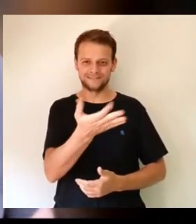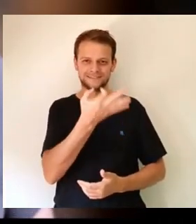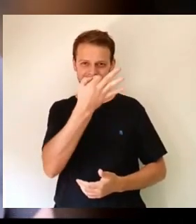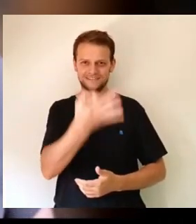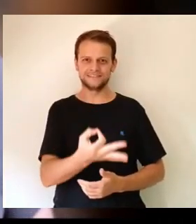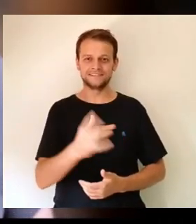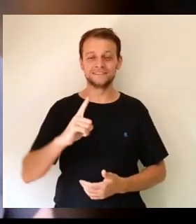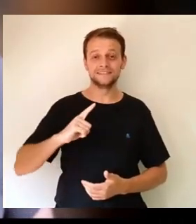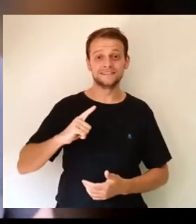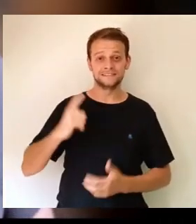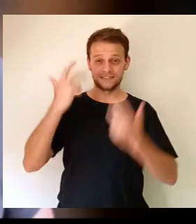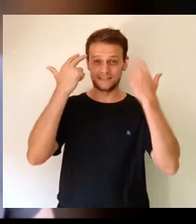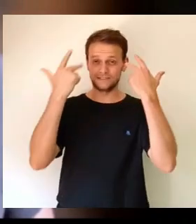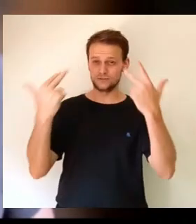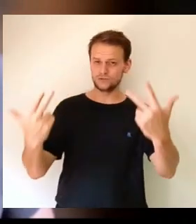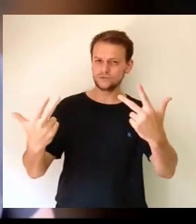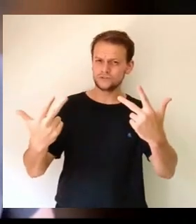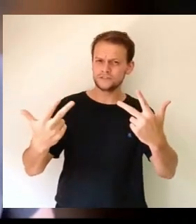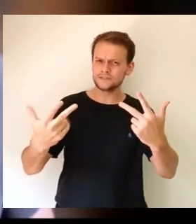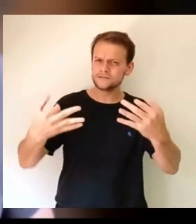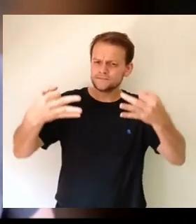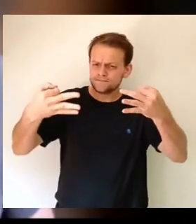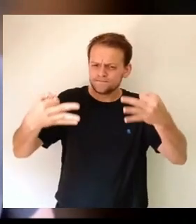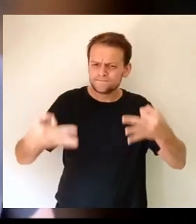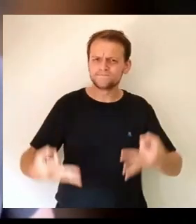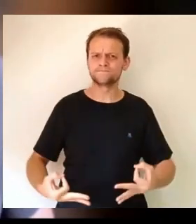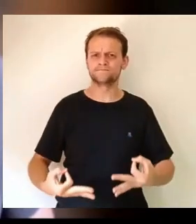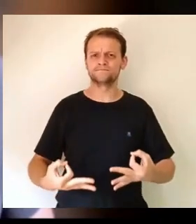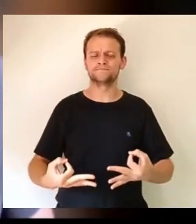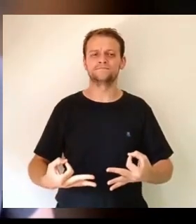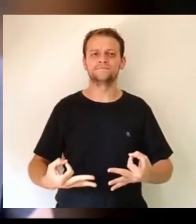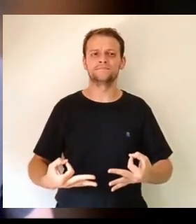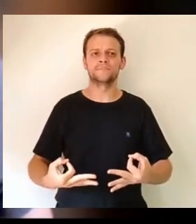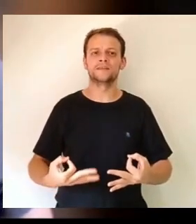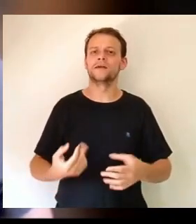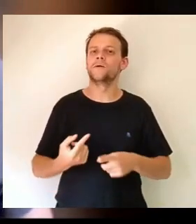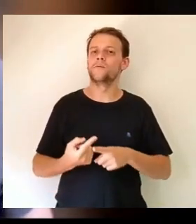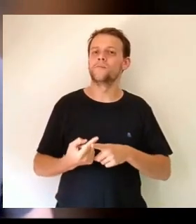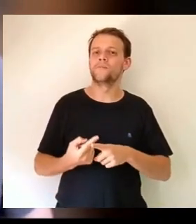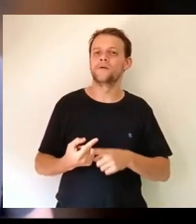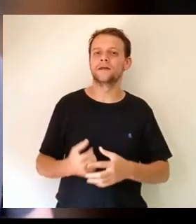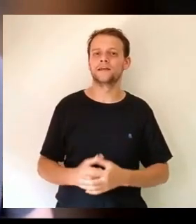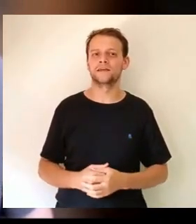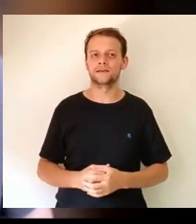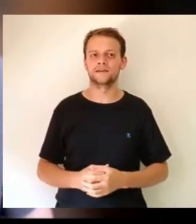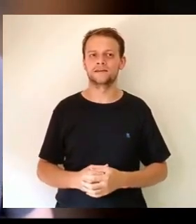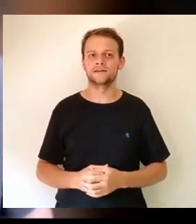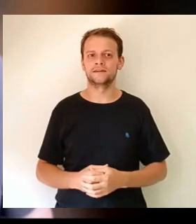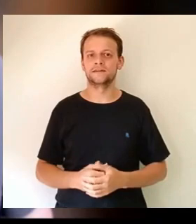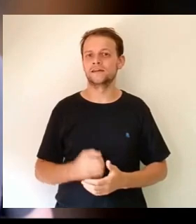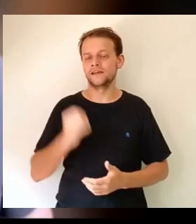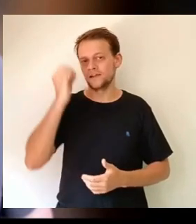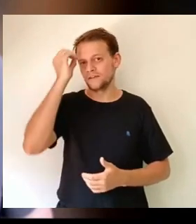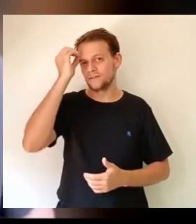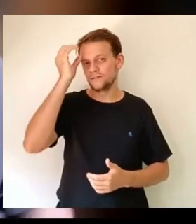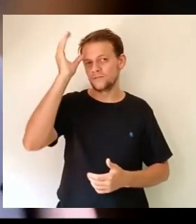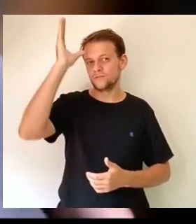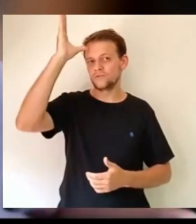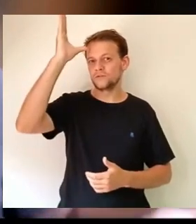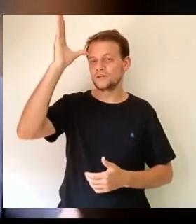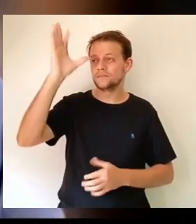Só falando do que você comentou, eu acho que realmente ele tinha uma natureza multidisciplinar, porque